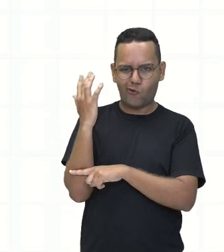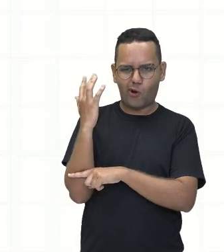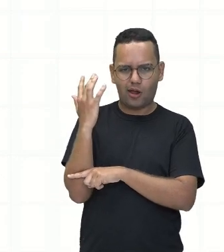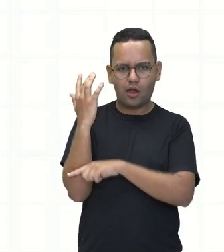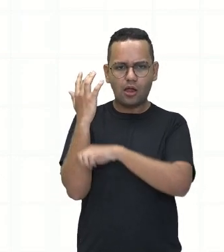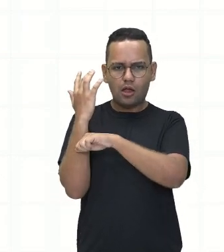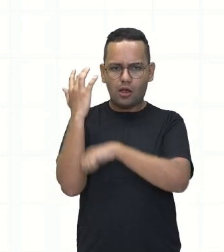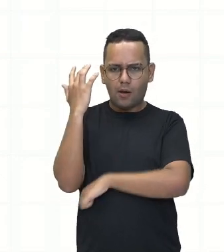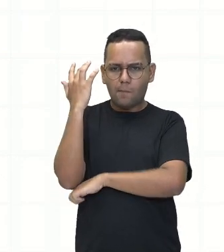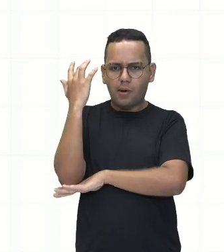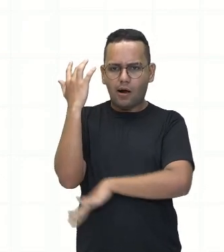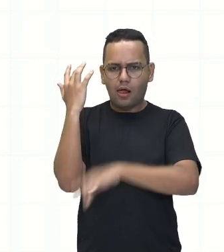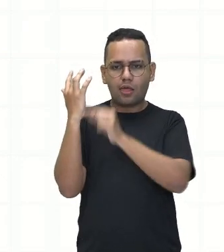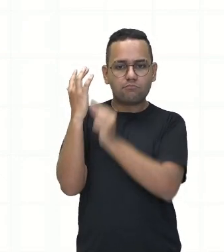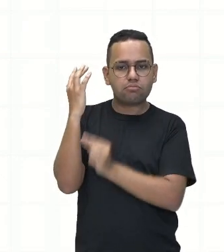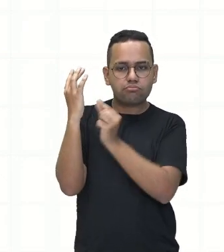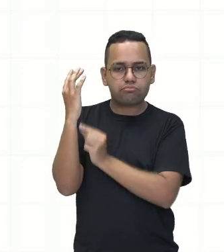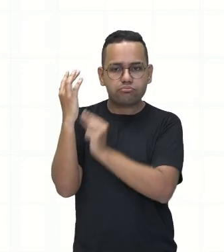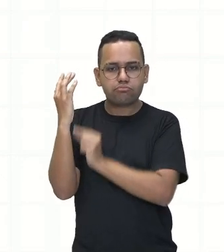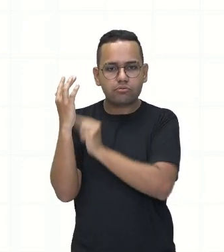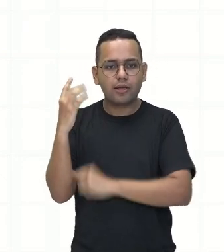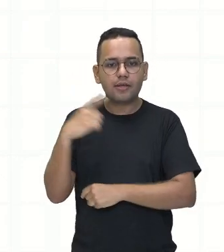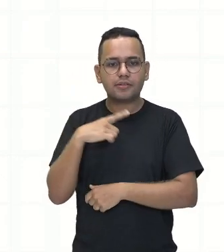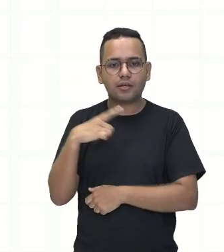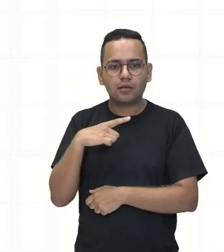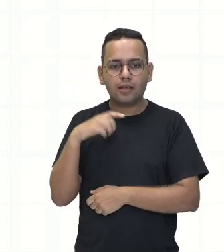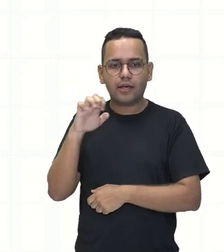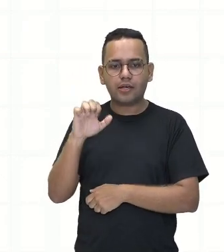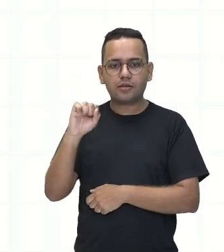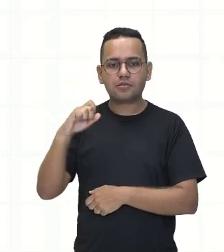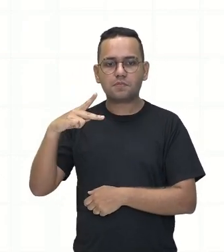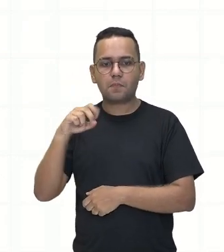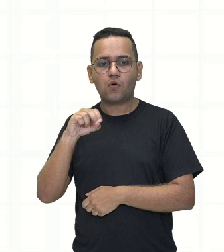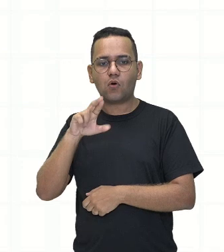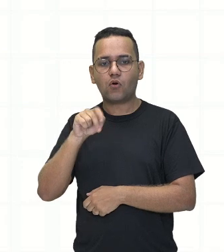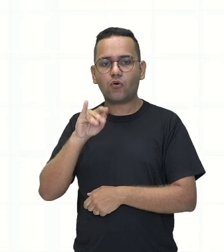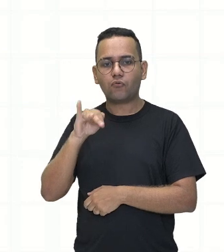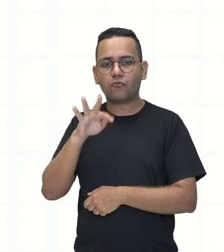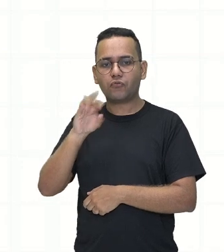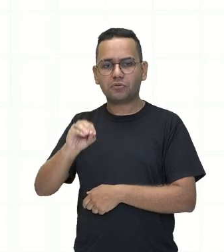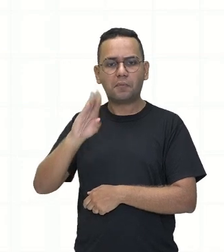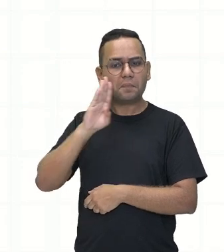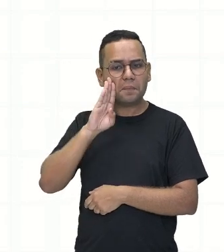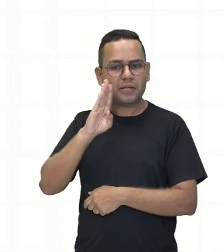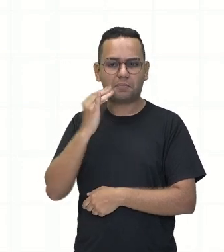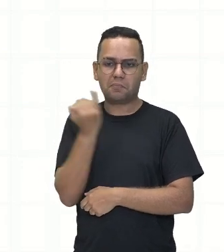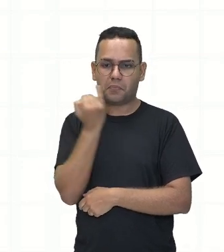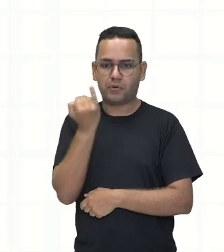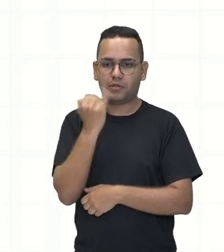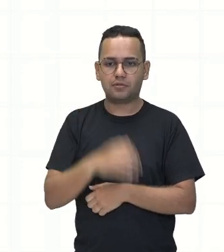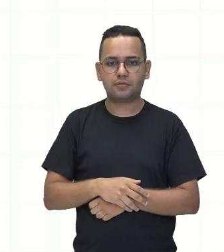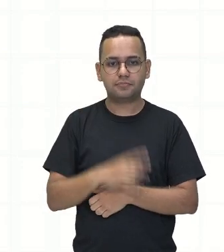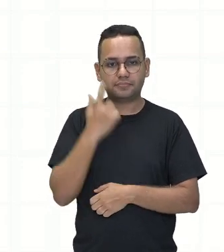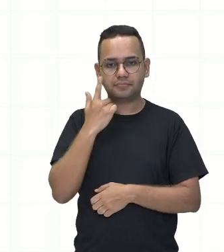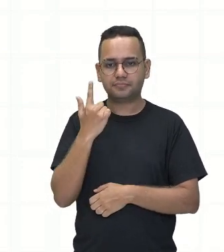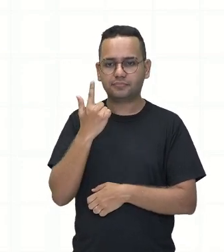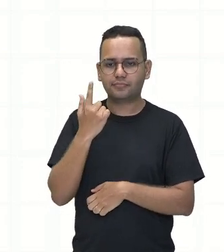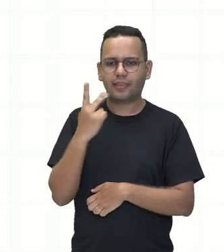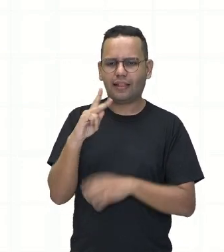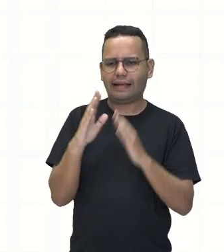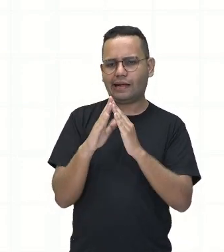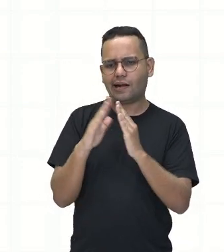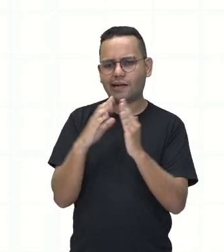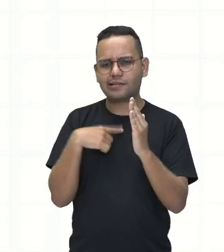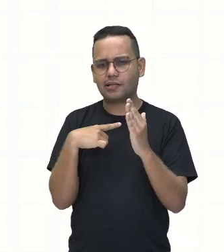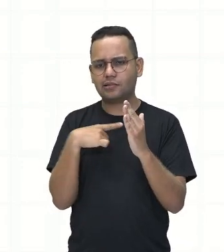das briófitas, que é o gametófito. Aqui é o esporófito, que é aquela samambaia que a gente tem em casa. Então, aquela